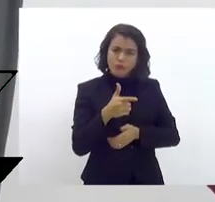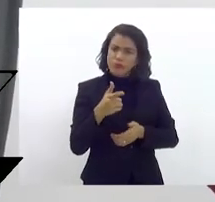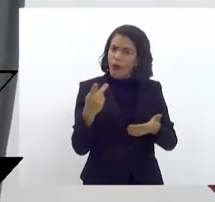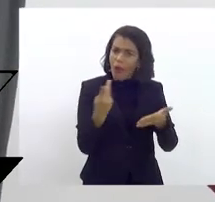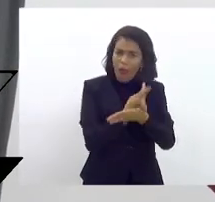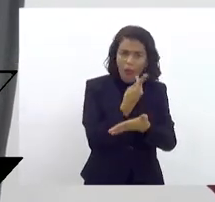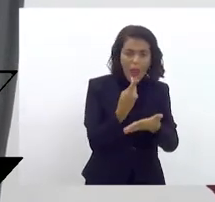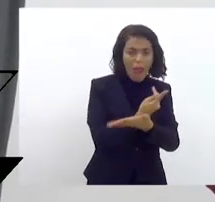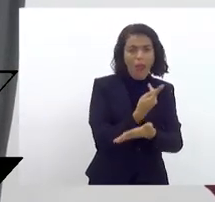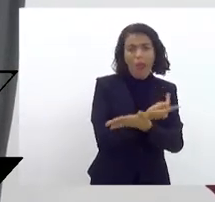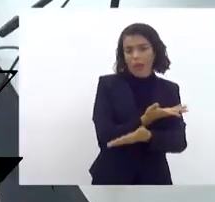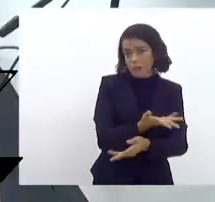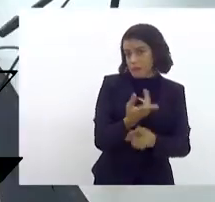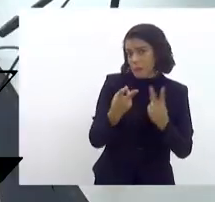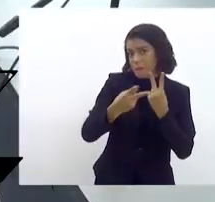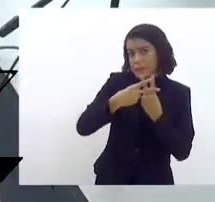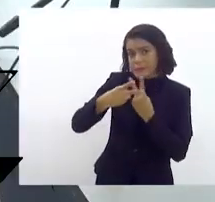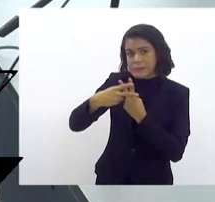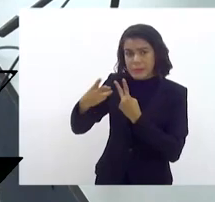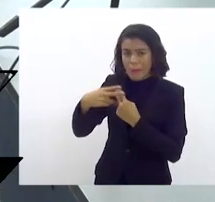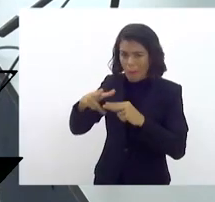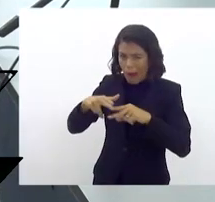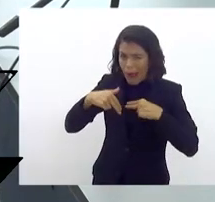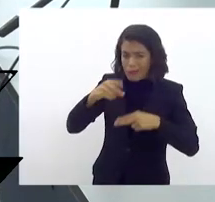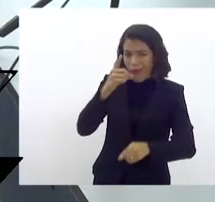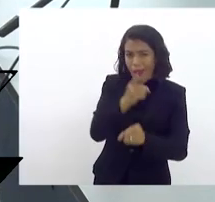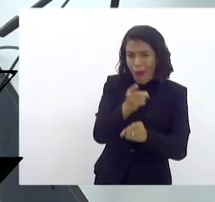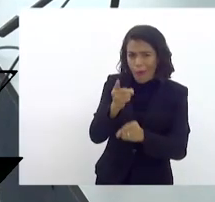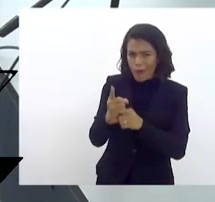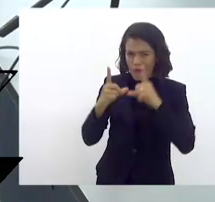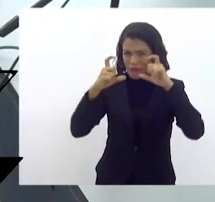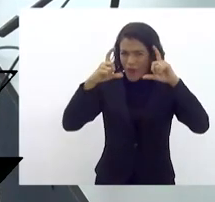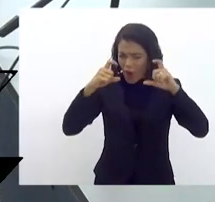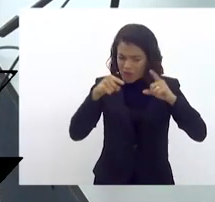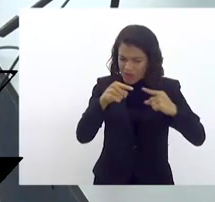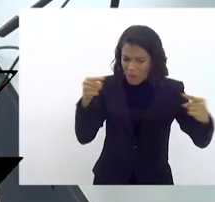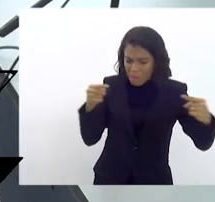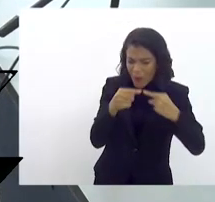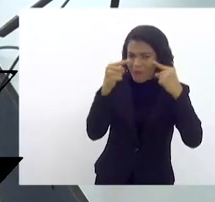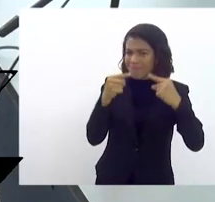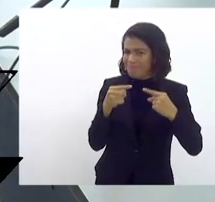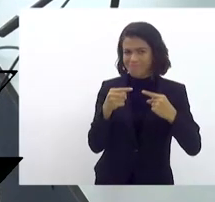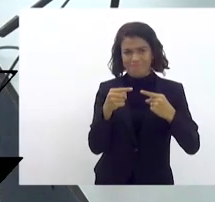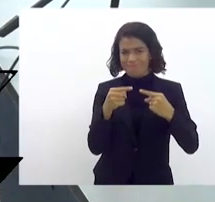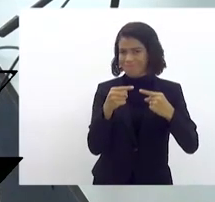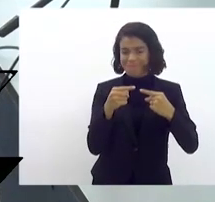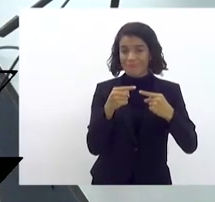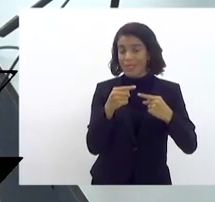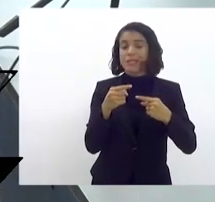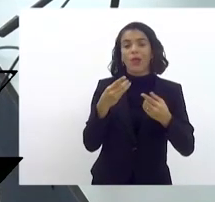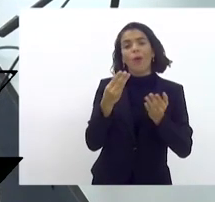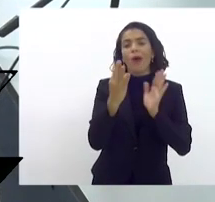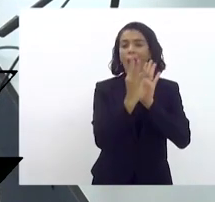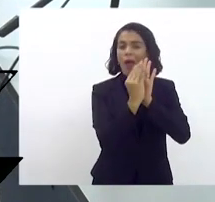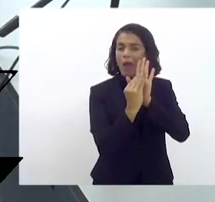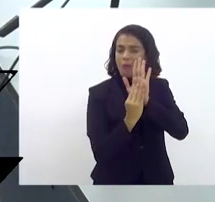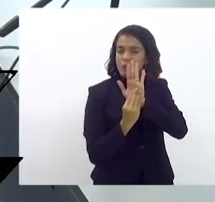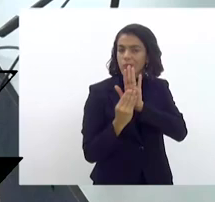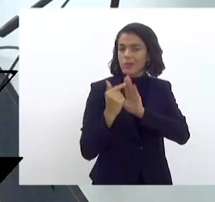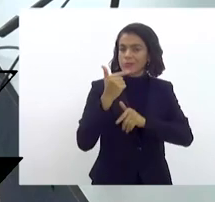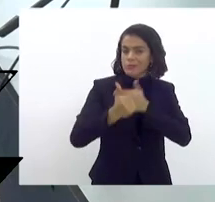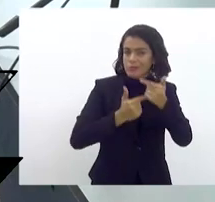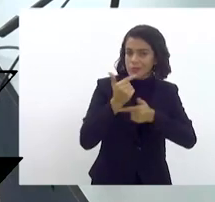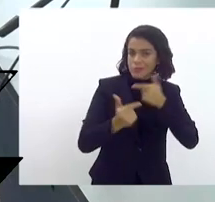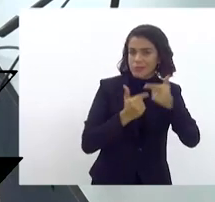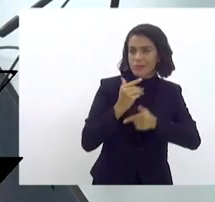revogação dessas prisões diante de reconhecimento errôneo fotográfico então a metodologia do trabalho deve